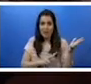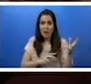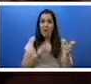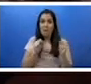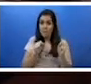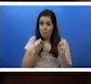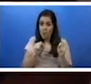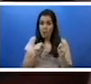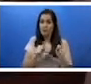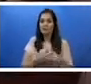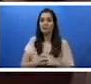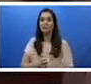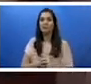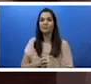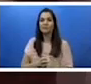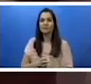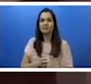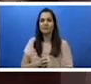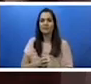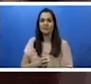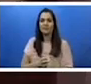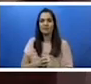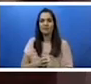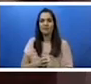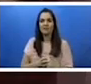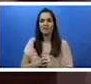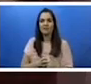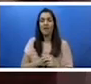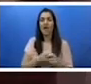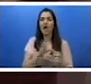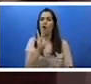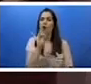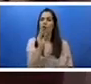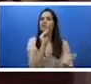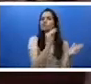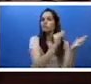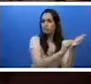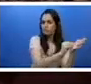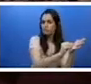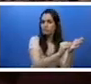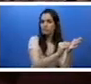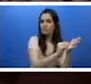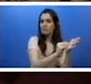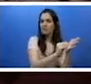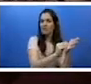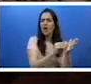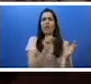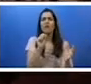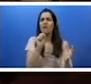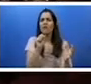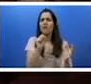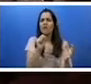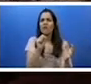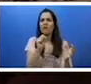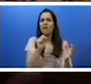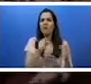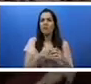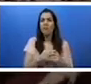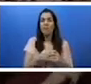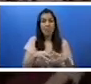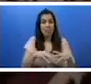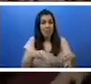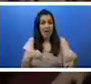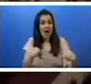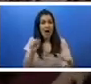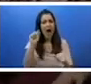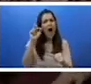pintar aí também se vocês quiserem. Então nós vamos colar aqui o desenho da canoa. E a canoa, onde que ele trafega? Na